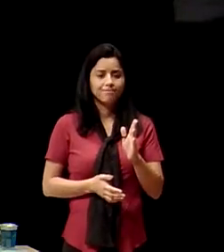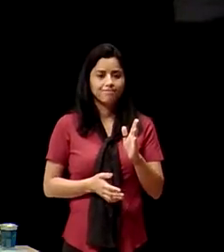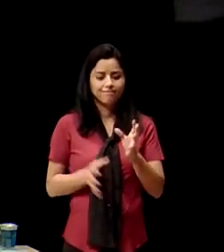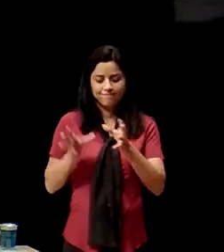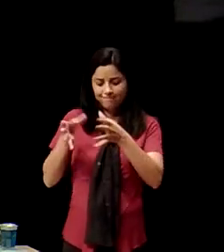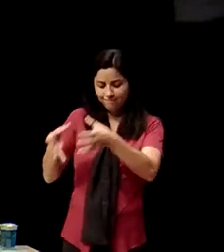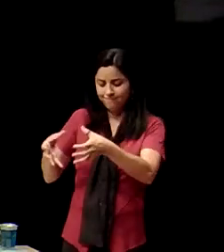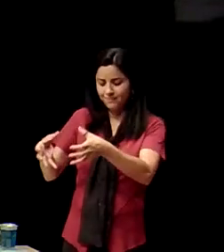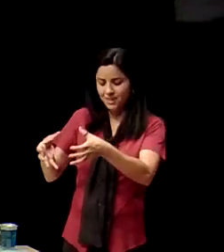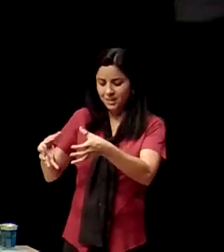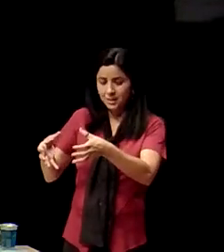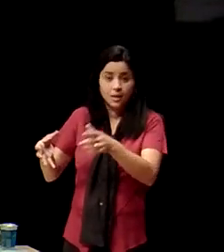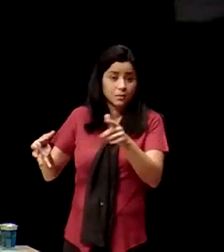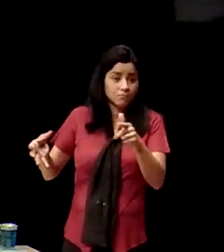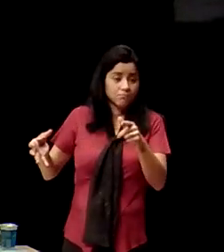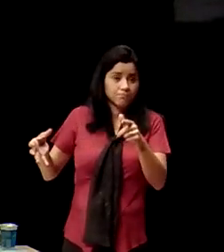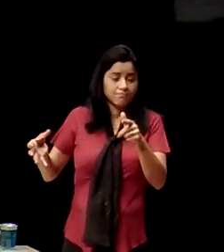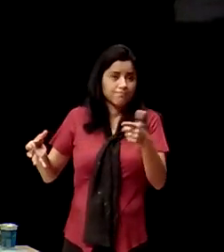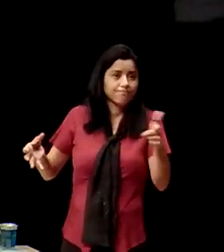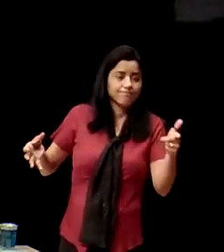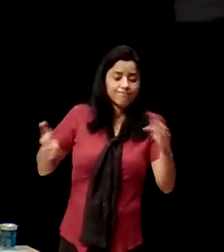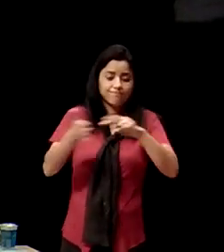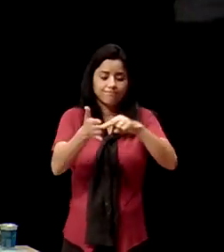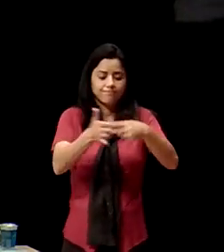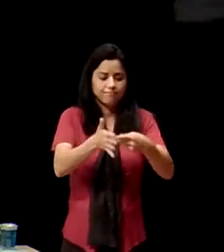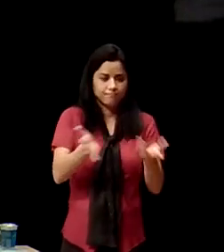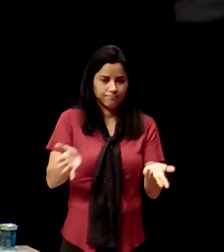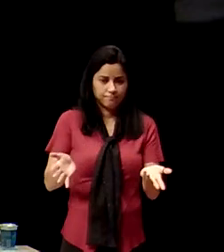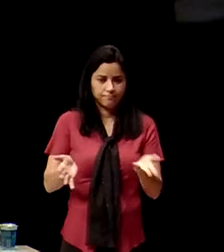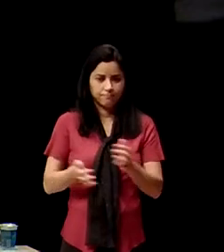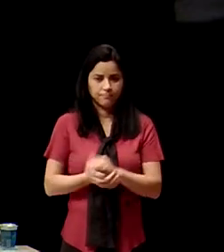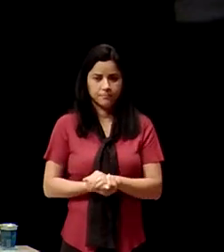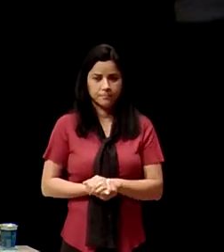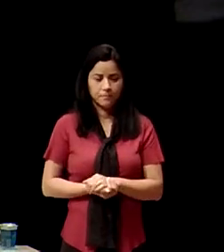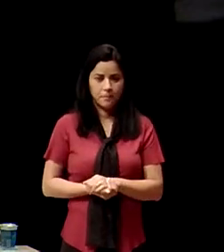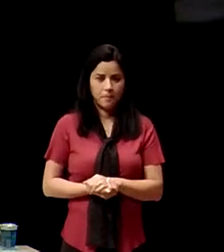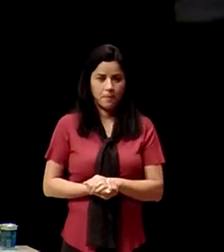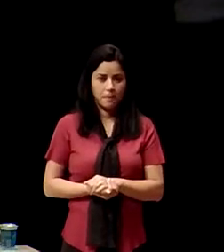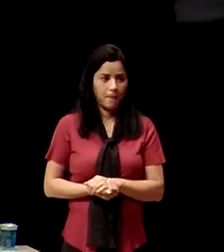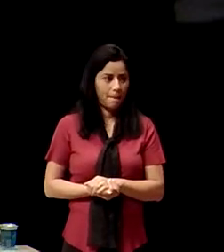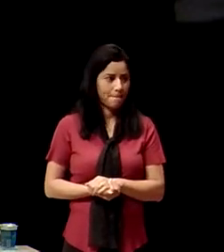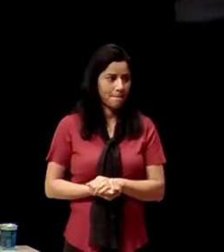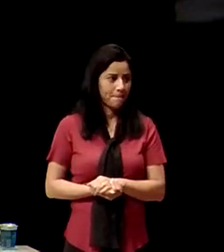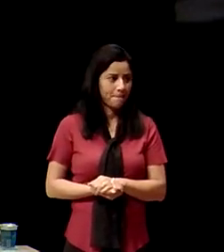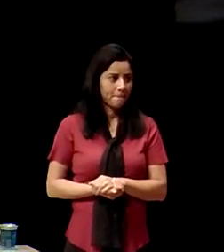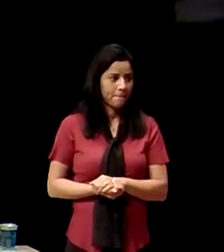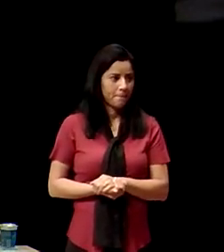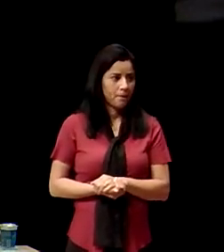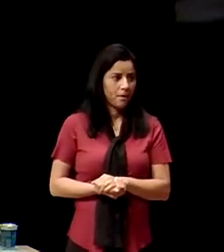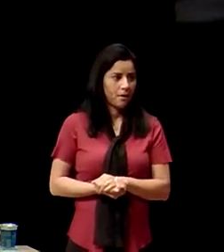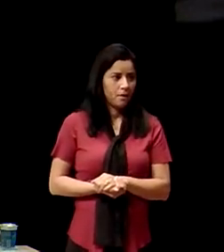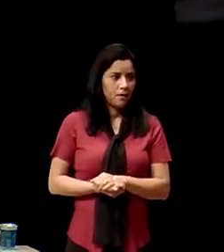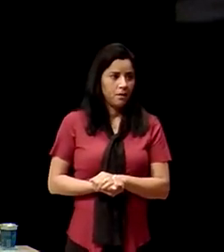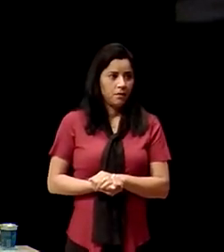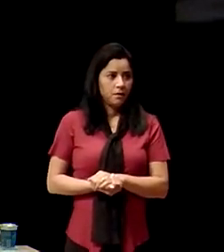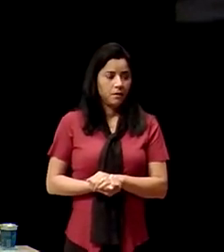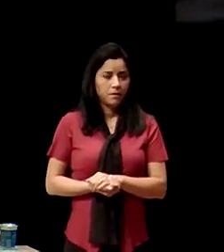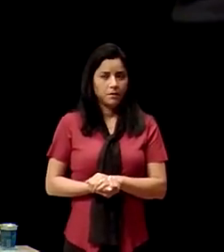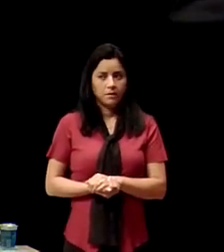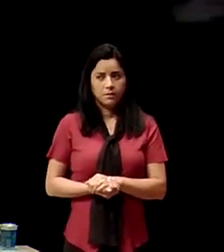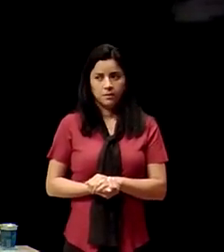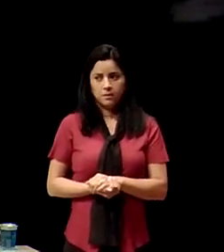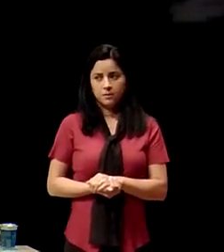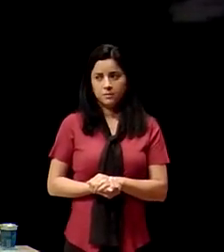Ela não deixa de ter significado. How the mission of social pedagogy and the necessary